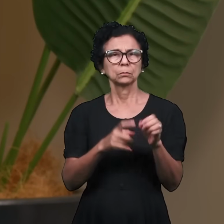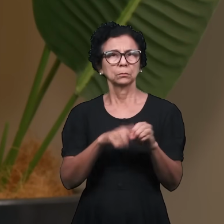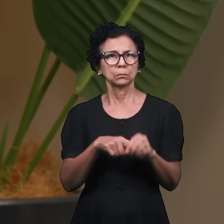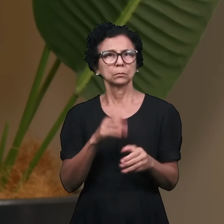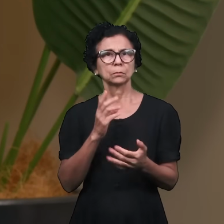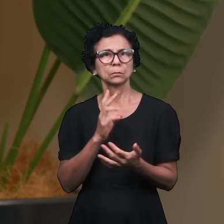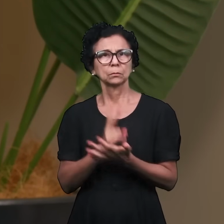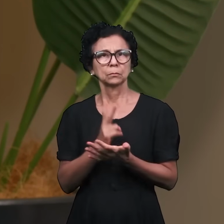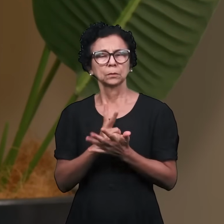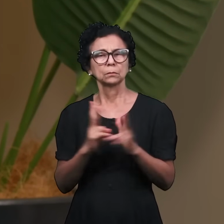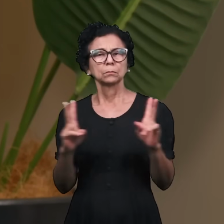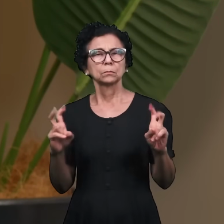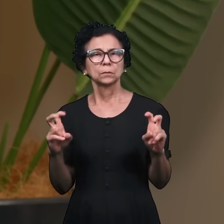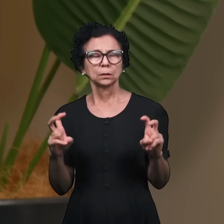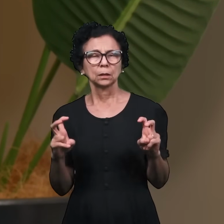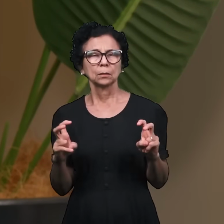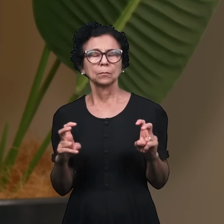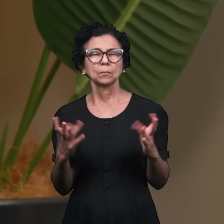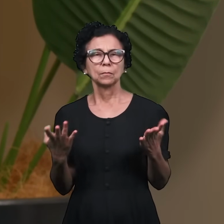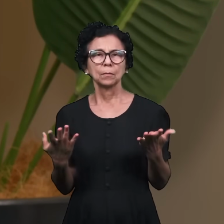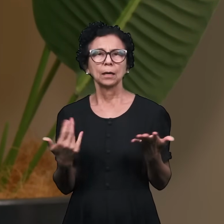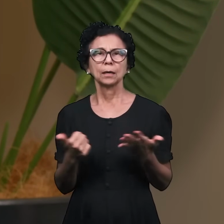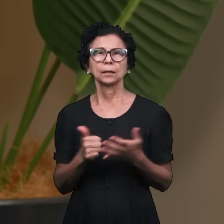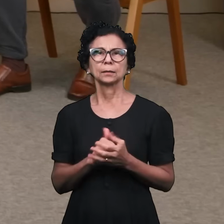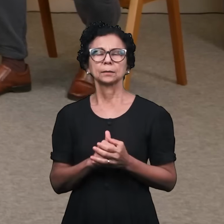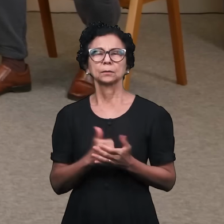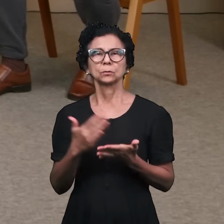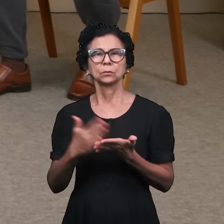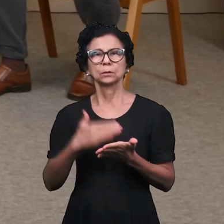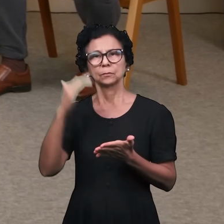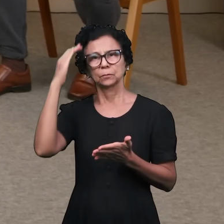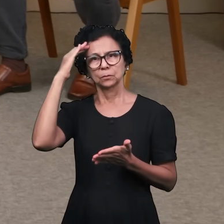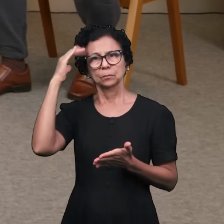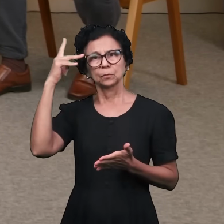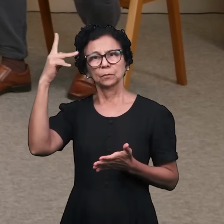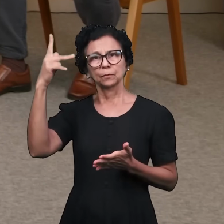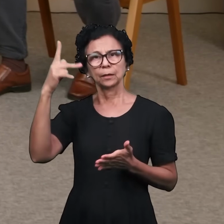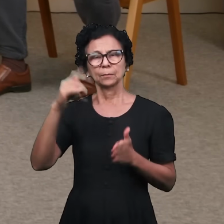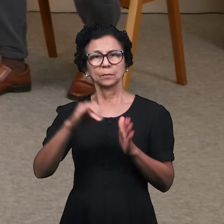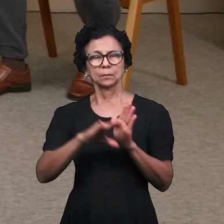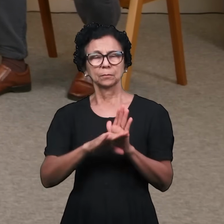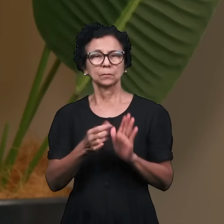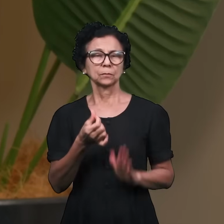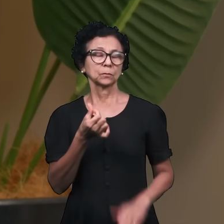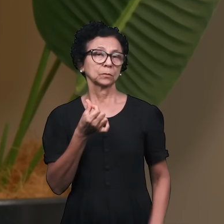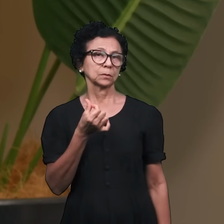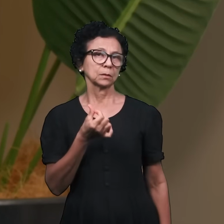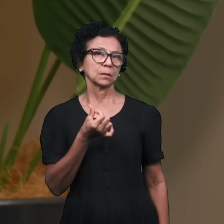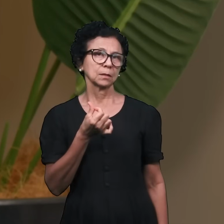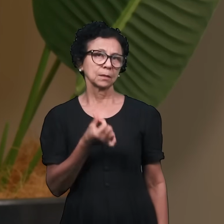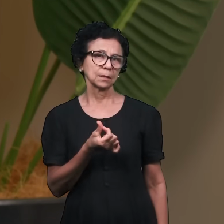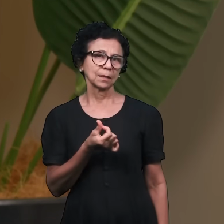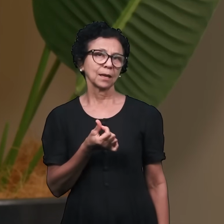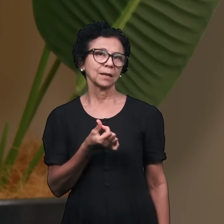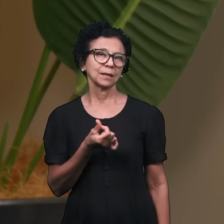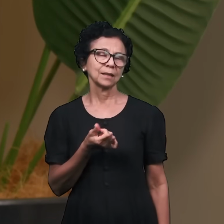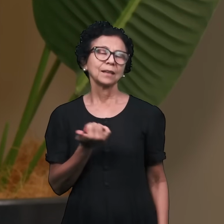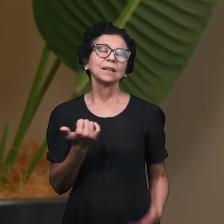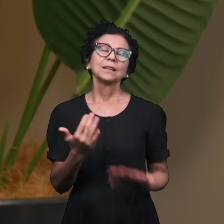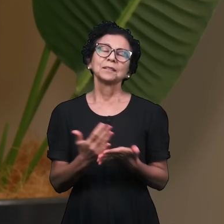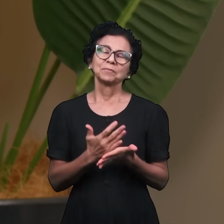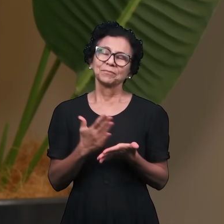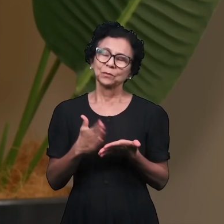mesmo tema, mas eu gostaria de ler em Provérbios, capítulo 6. Aliás, Provérbios é um livro que